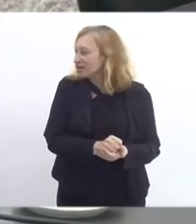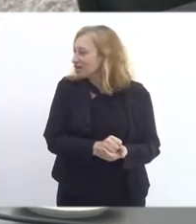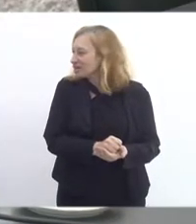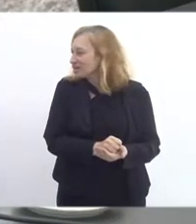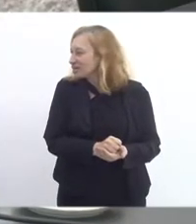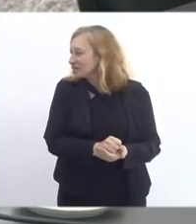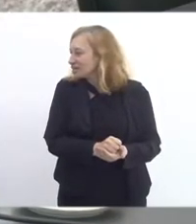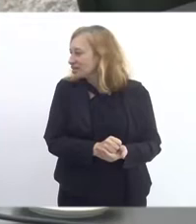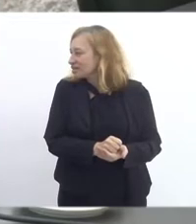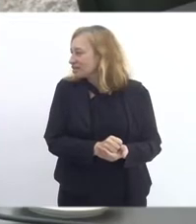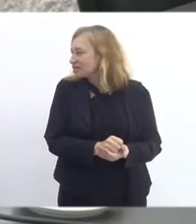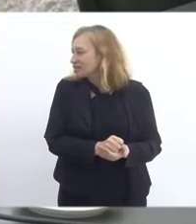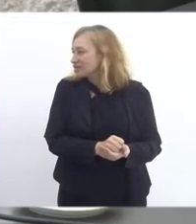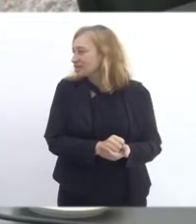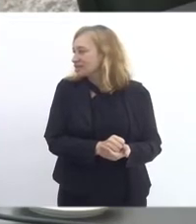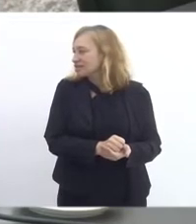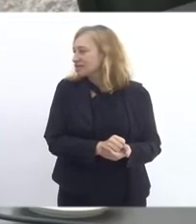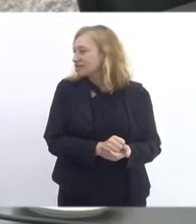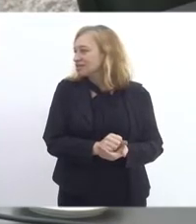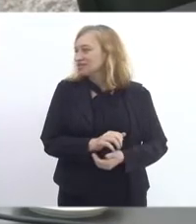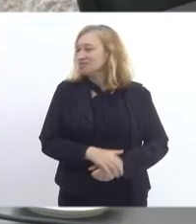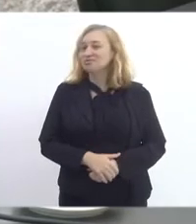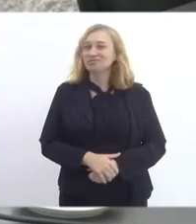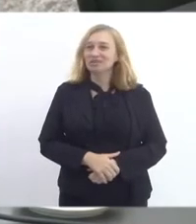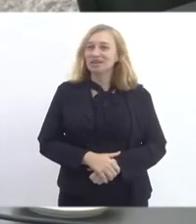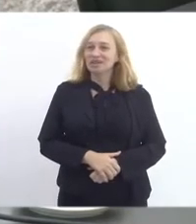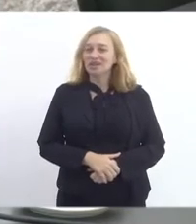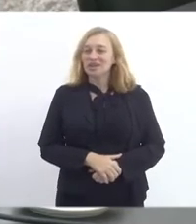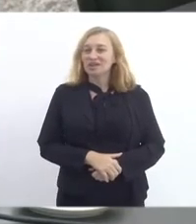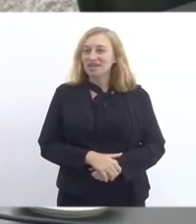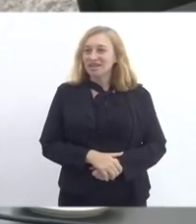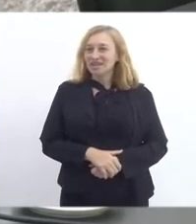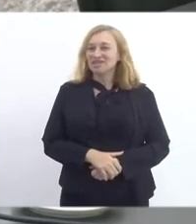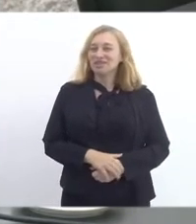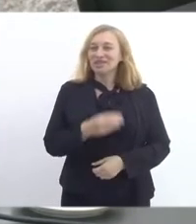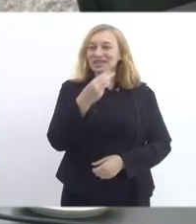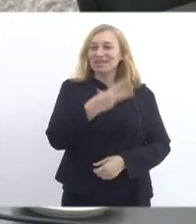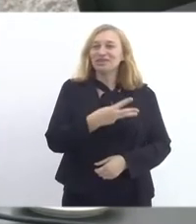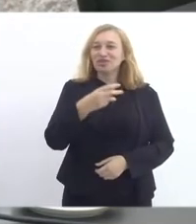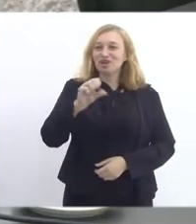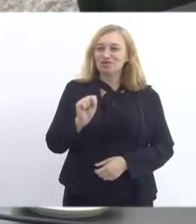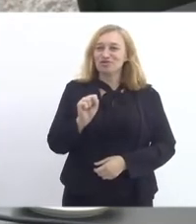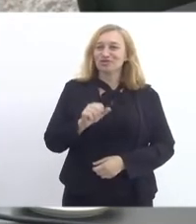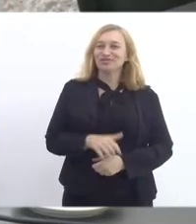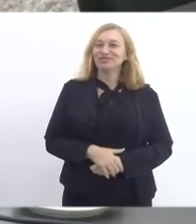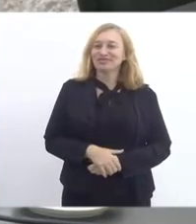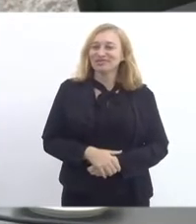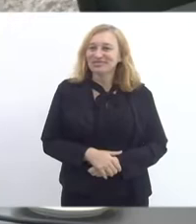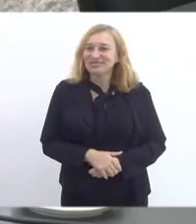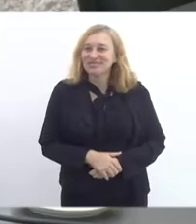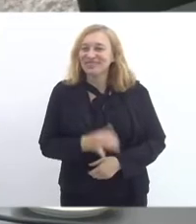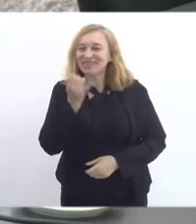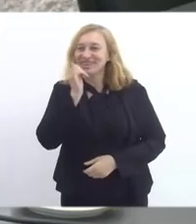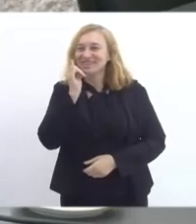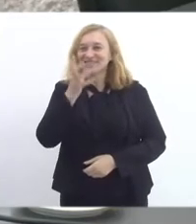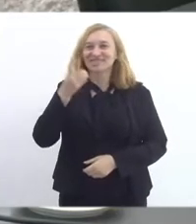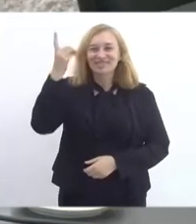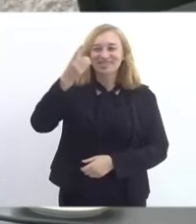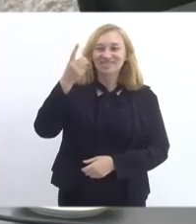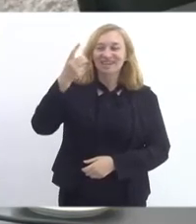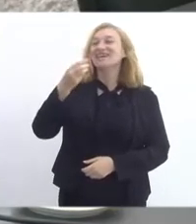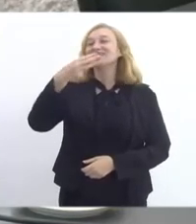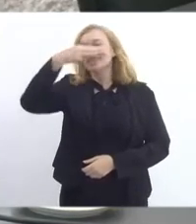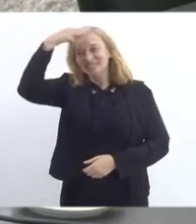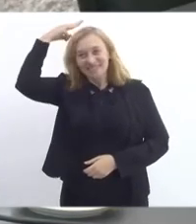da leitura de cada um. De cada um. 38 da pauta. Relator, deputado Márcio Pacheco, emendas